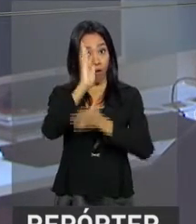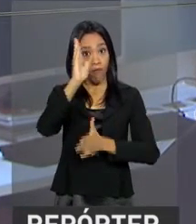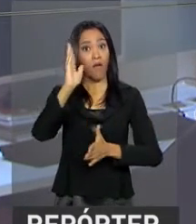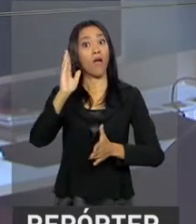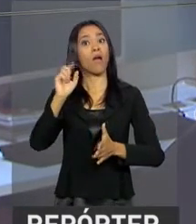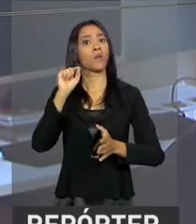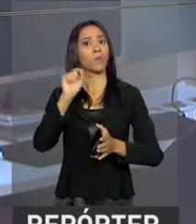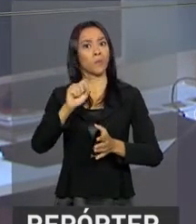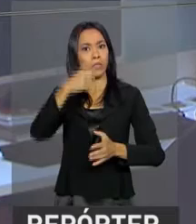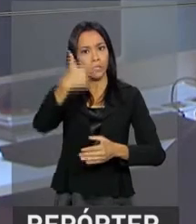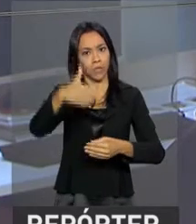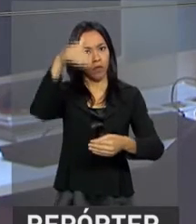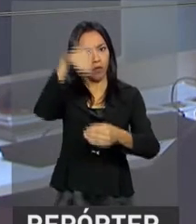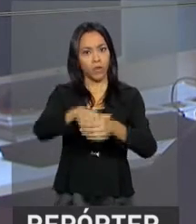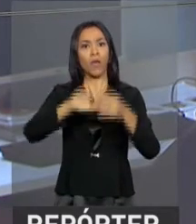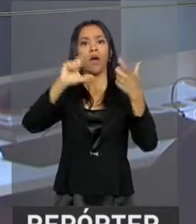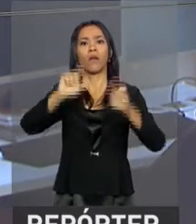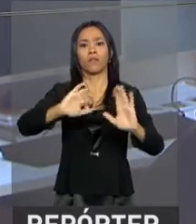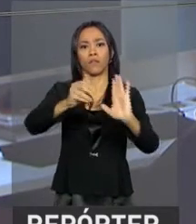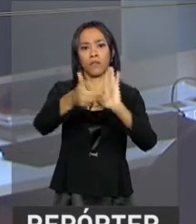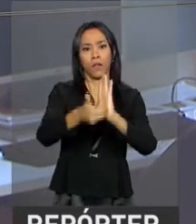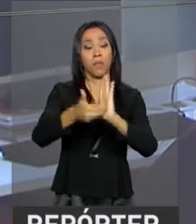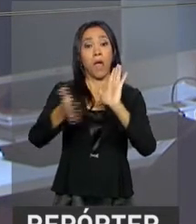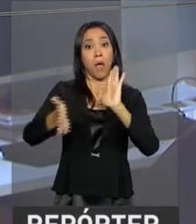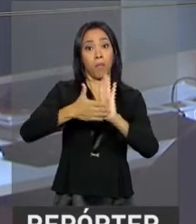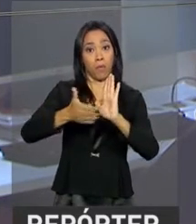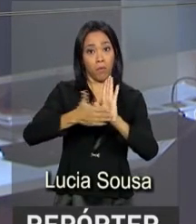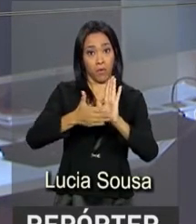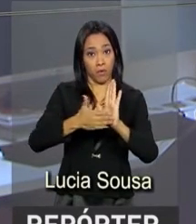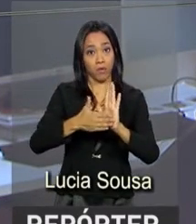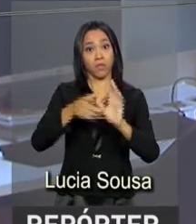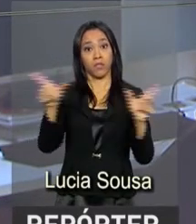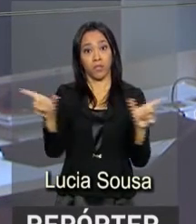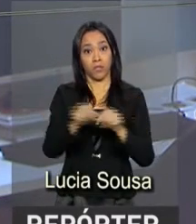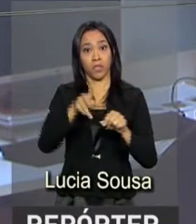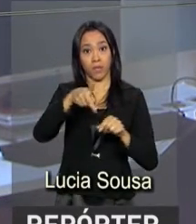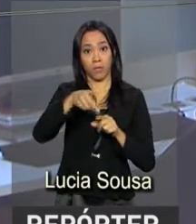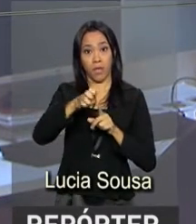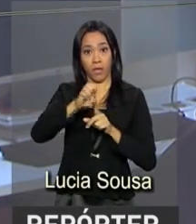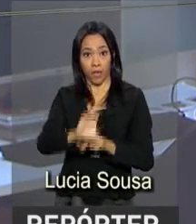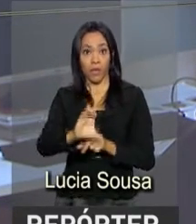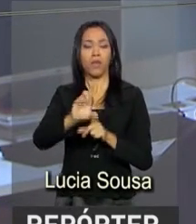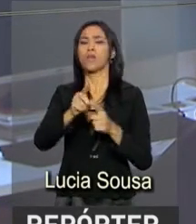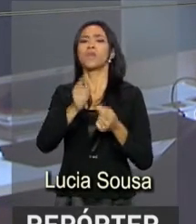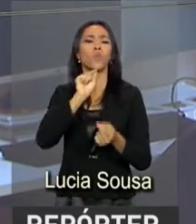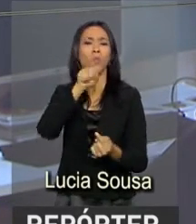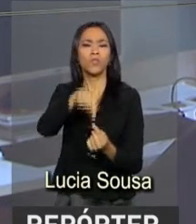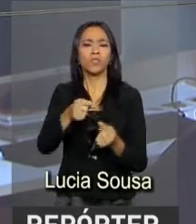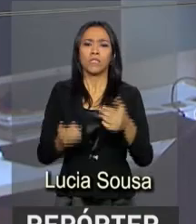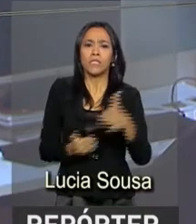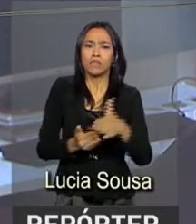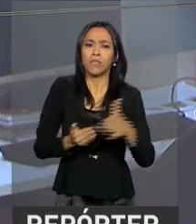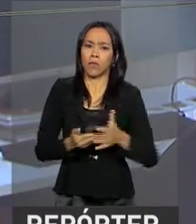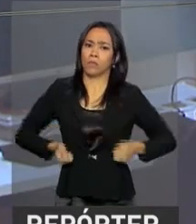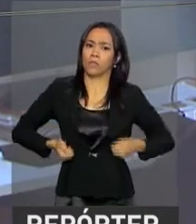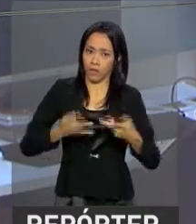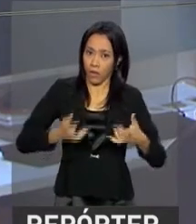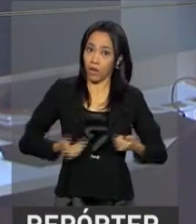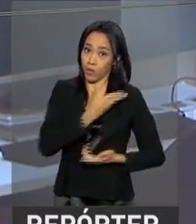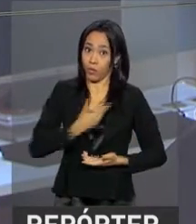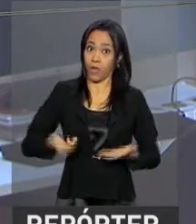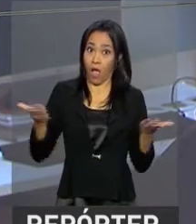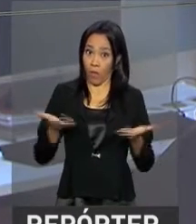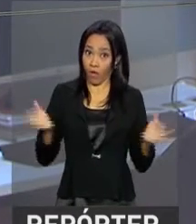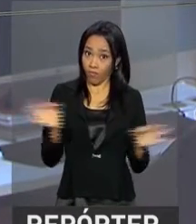segundo turno na câmara dos deputados a proposta de emenda à constituição que cria um teto para os gastos públicos segue agora para o